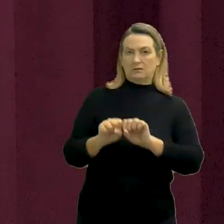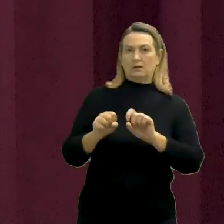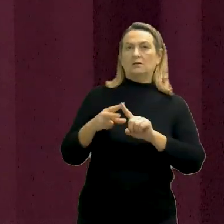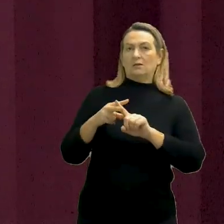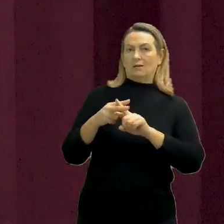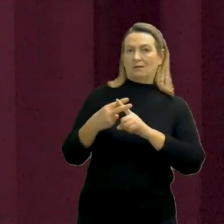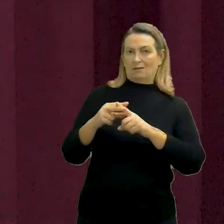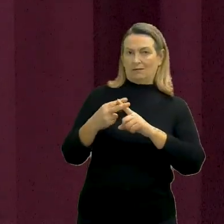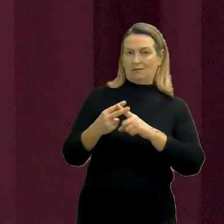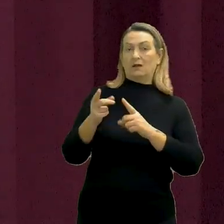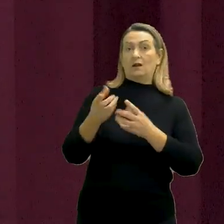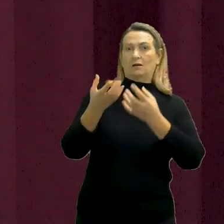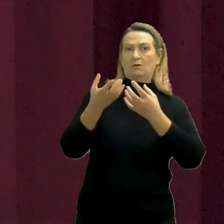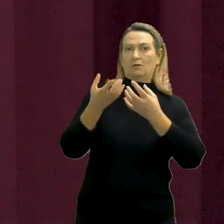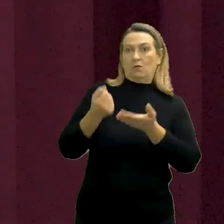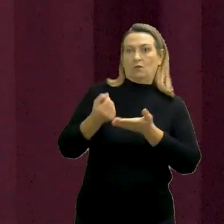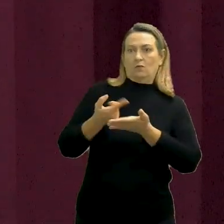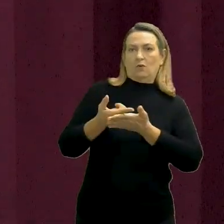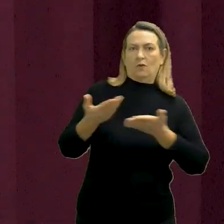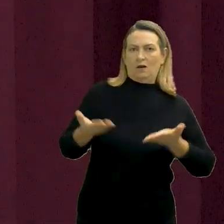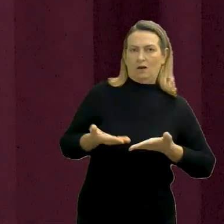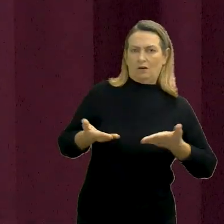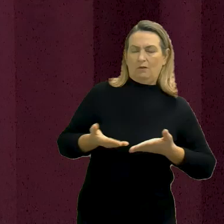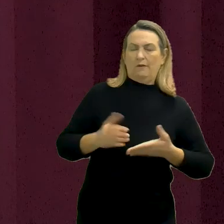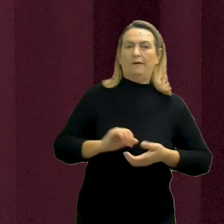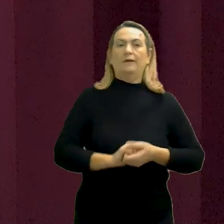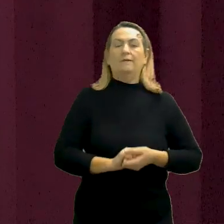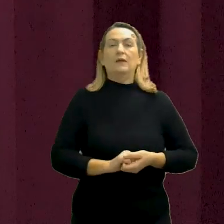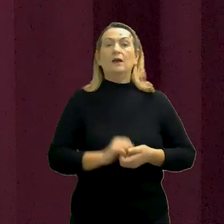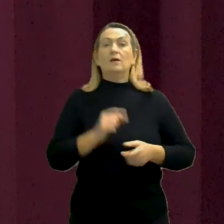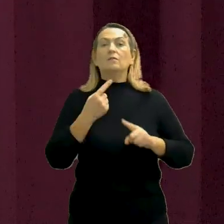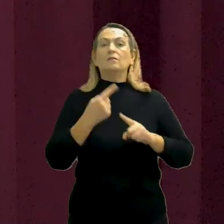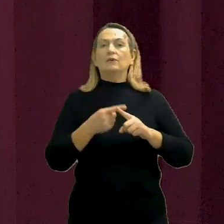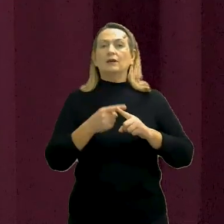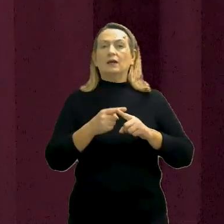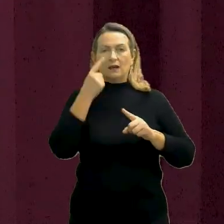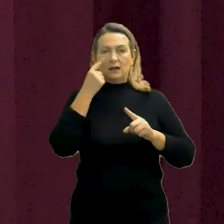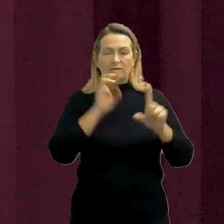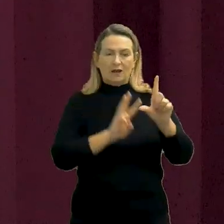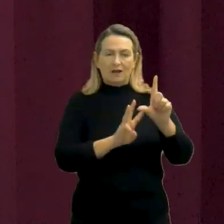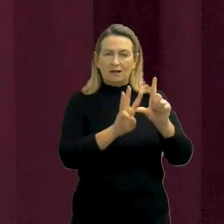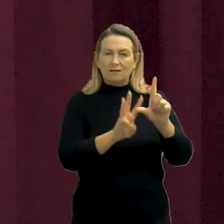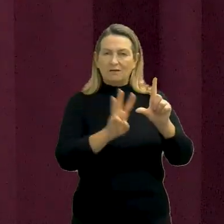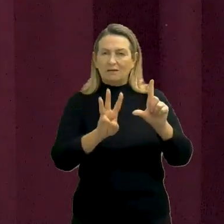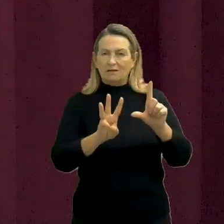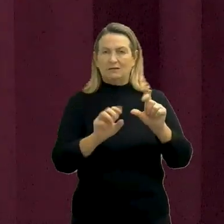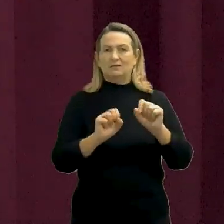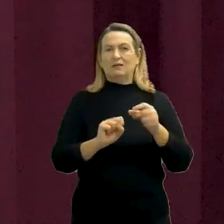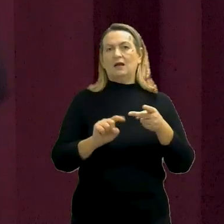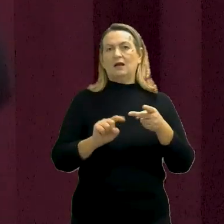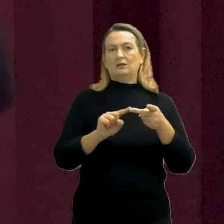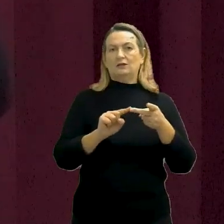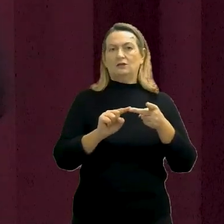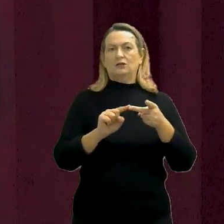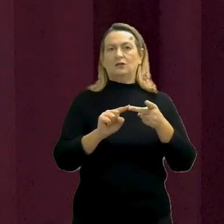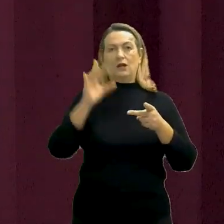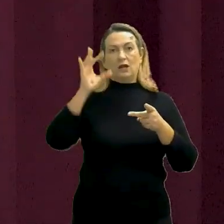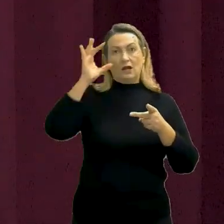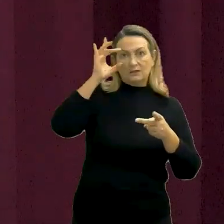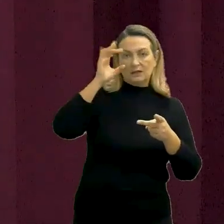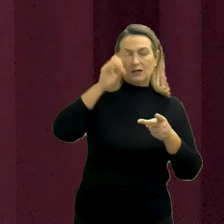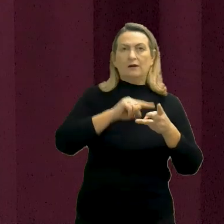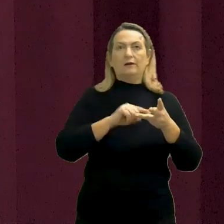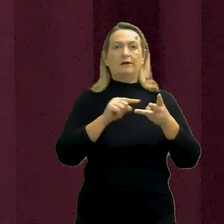Estadual para verificar se aquela se aquele site se aquela peça no Instagram se aquele sistema